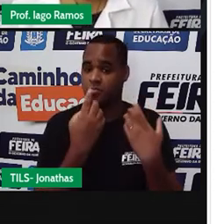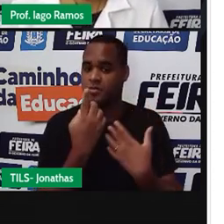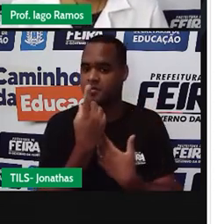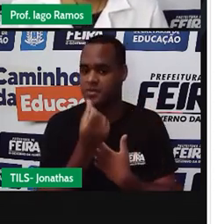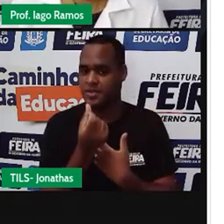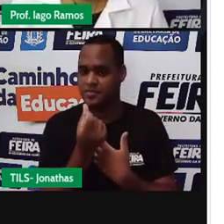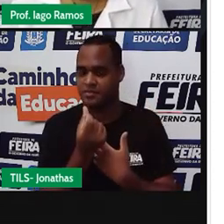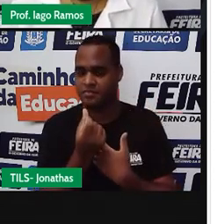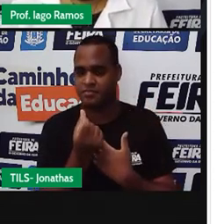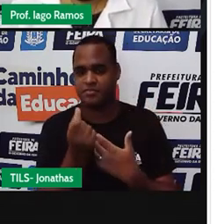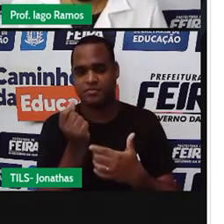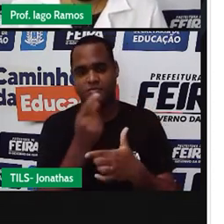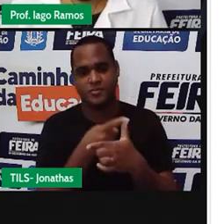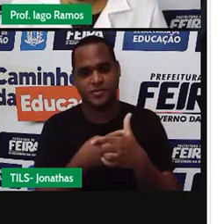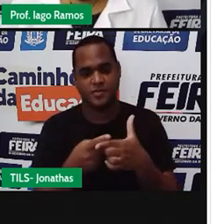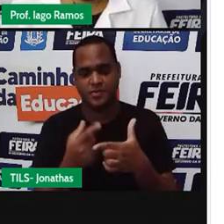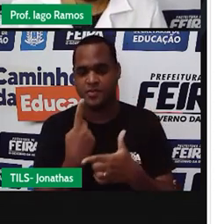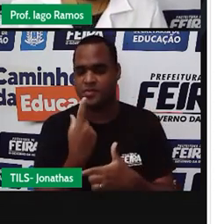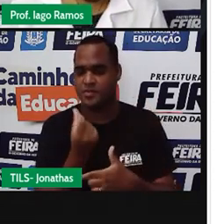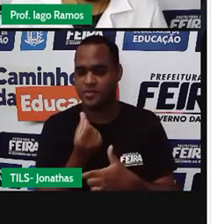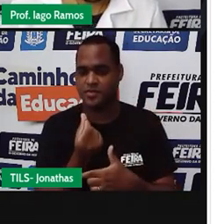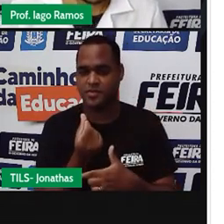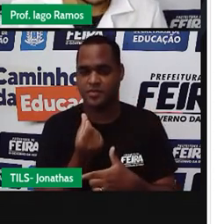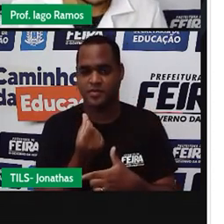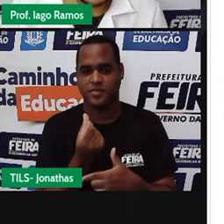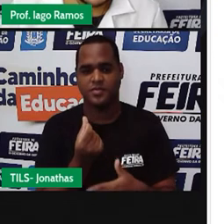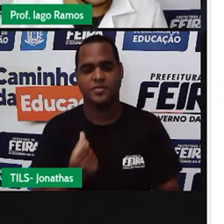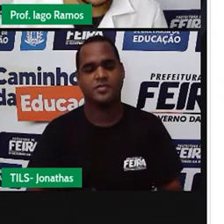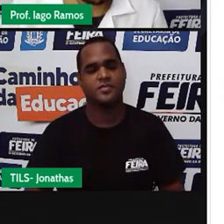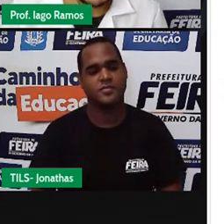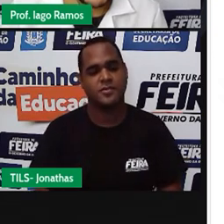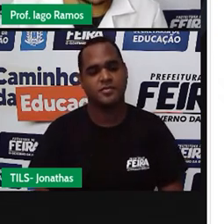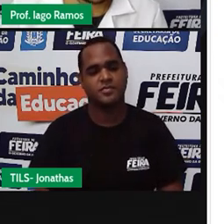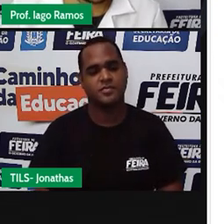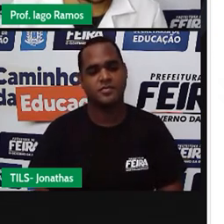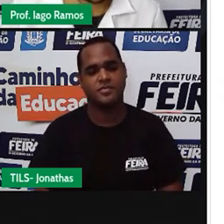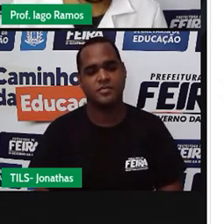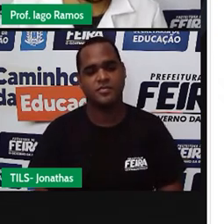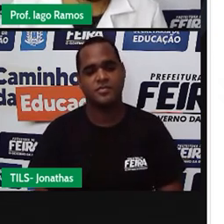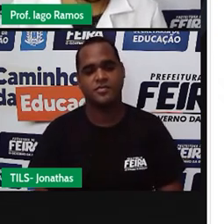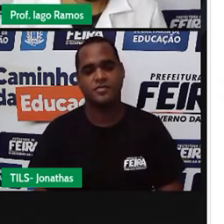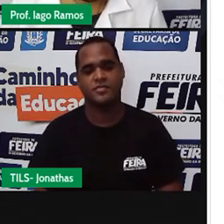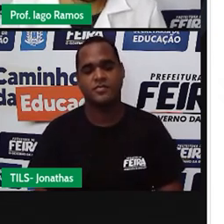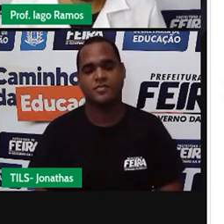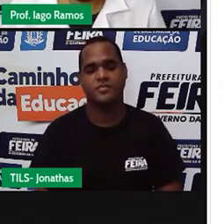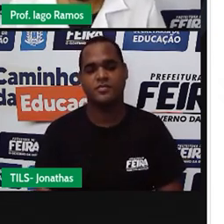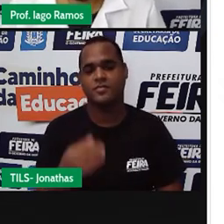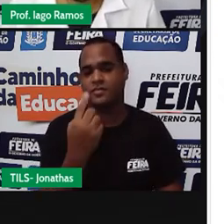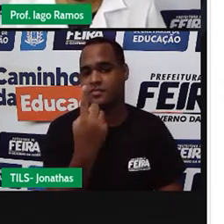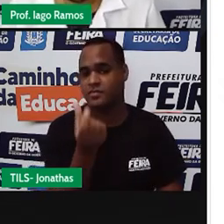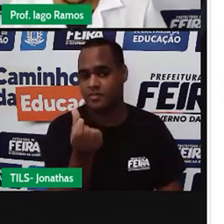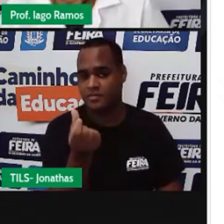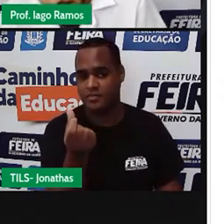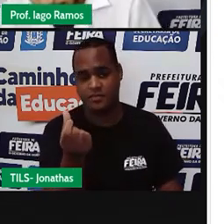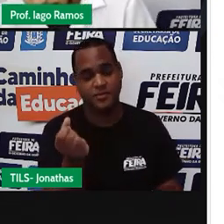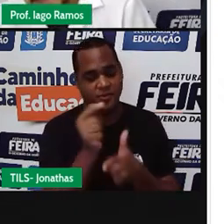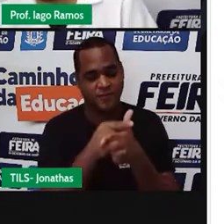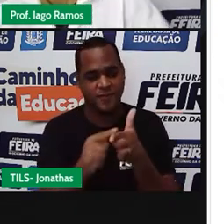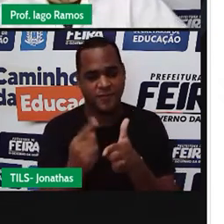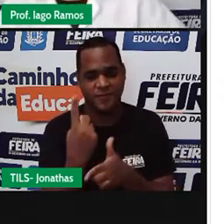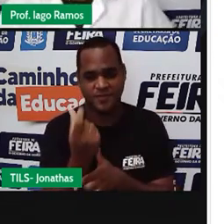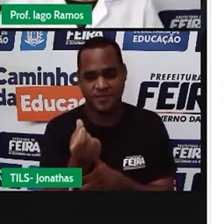16 quando dividir por 16 né 16 balas dividido para 16 pessoas